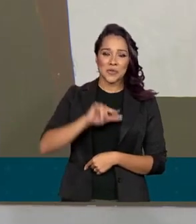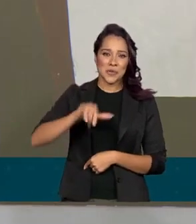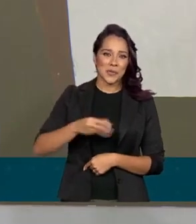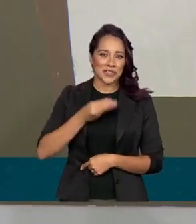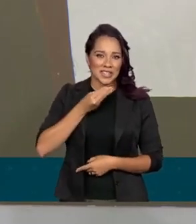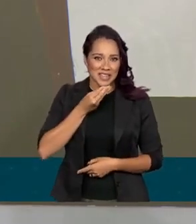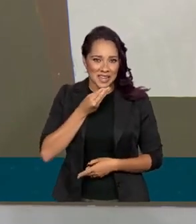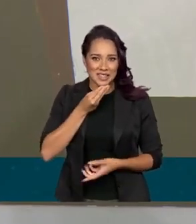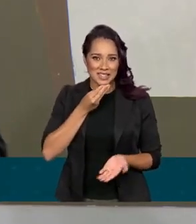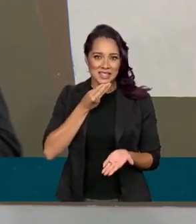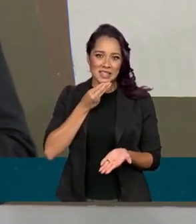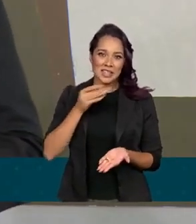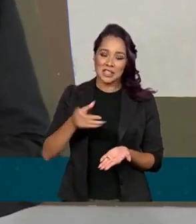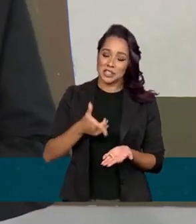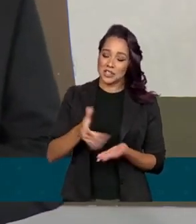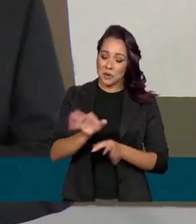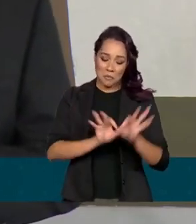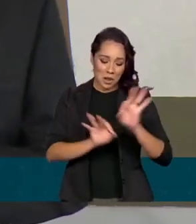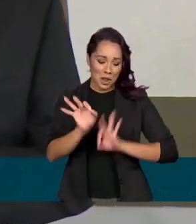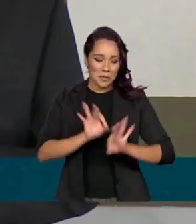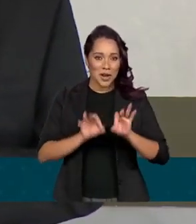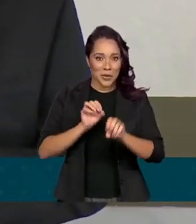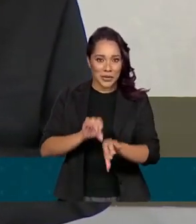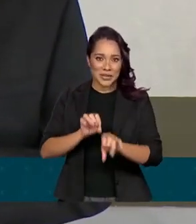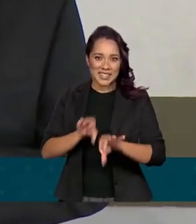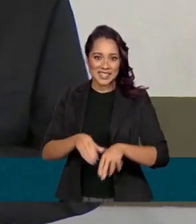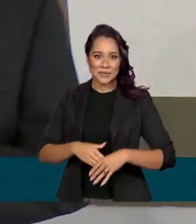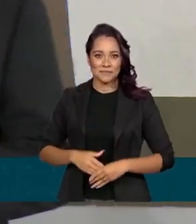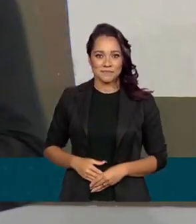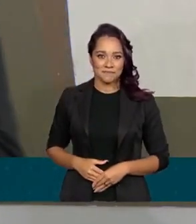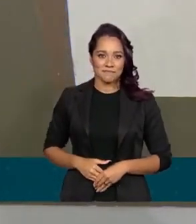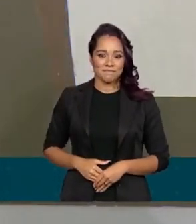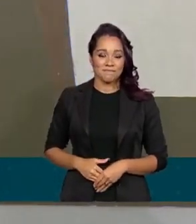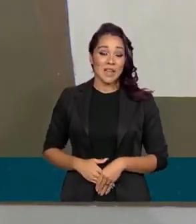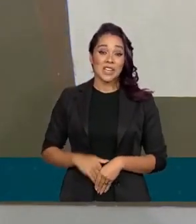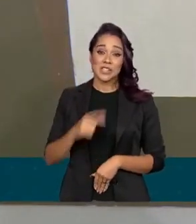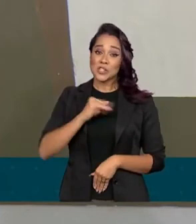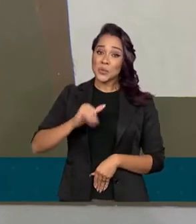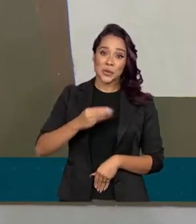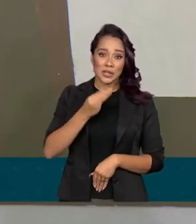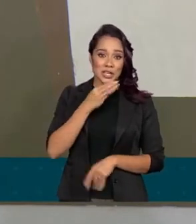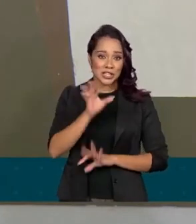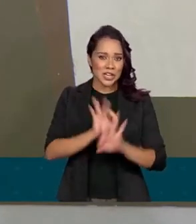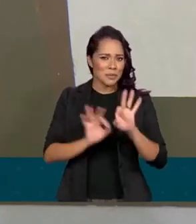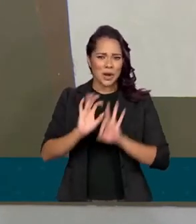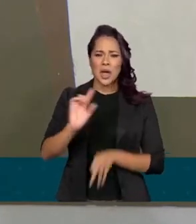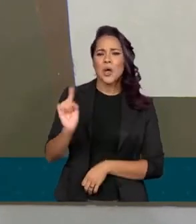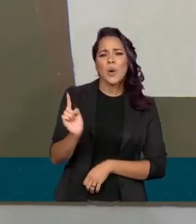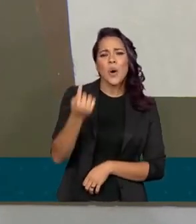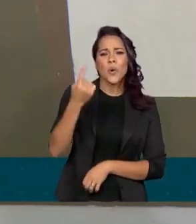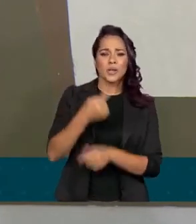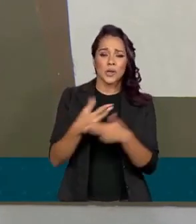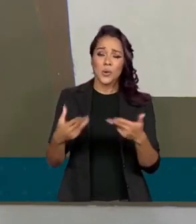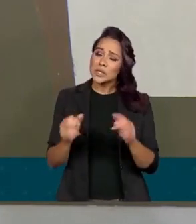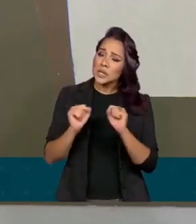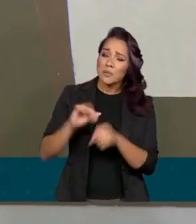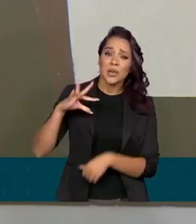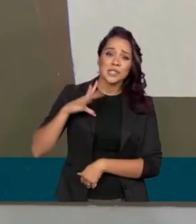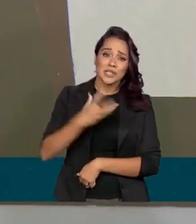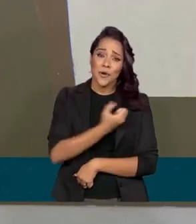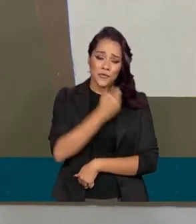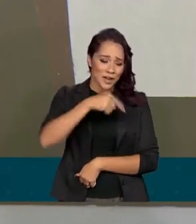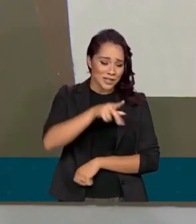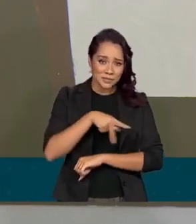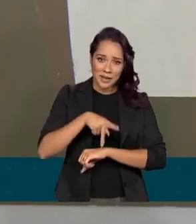chance de mexer com a educação. Nós temos a chance de mexer com a única coisa que pode salvar esse